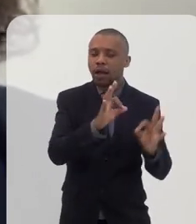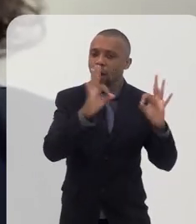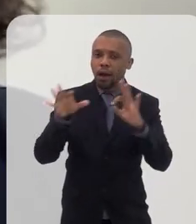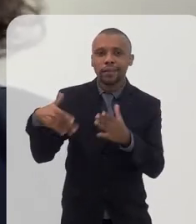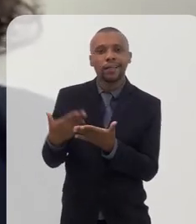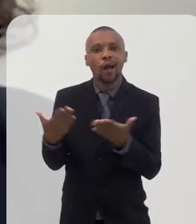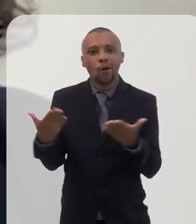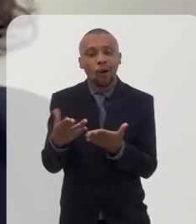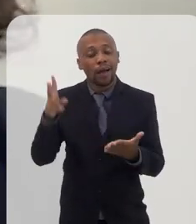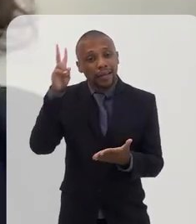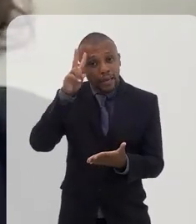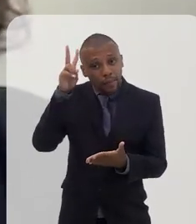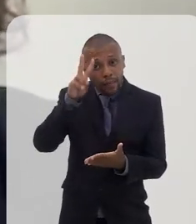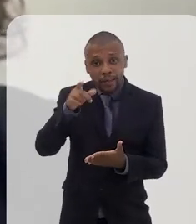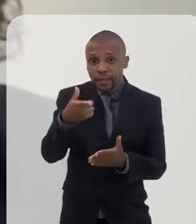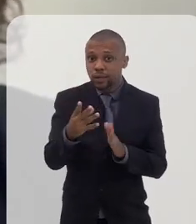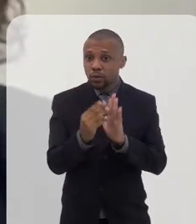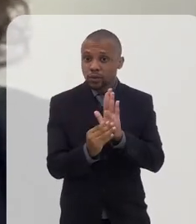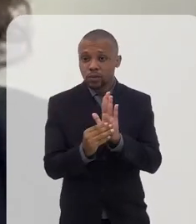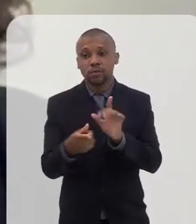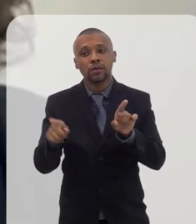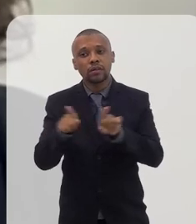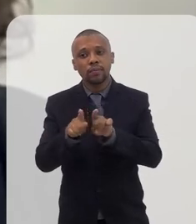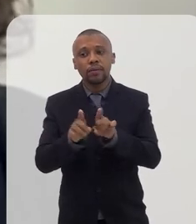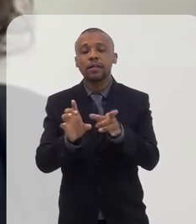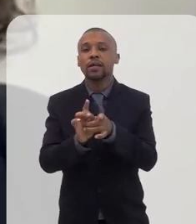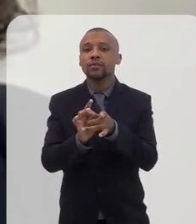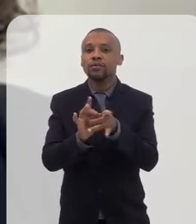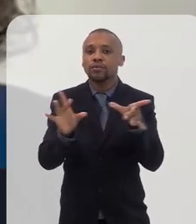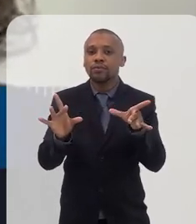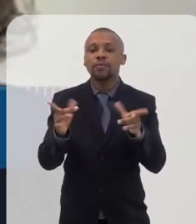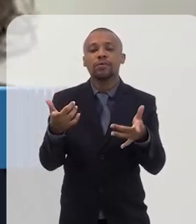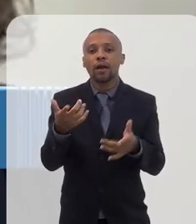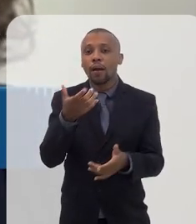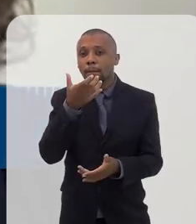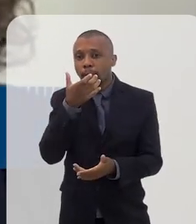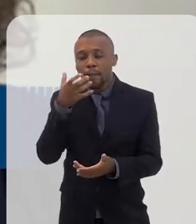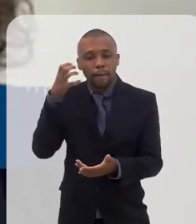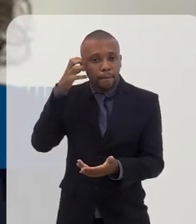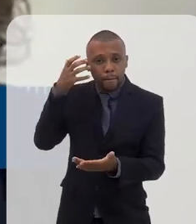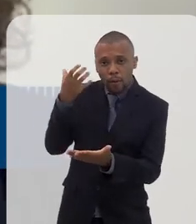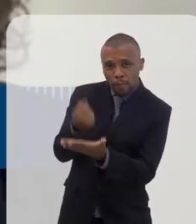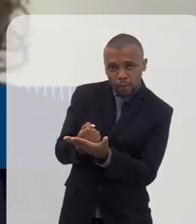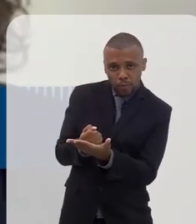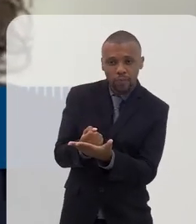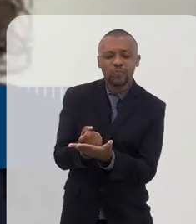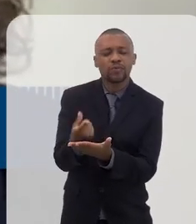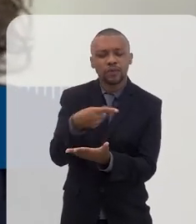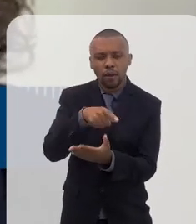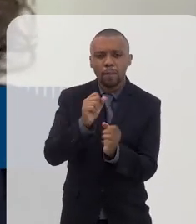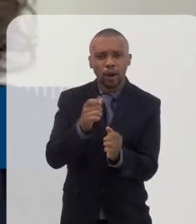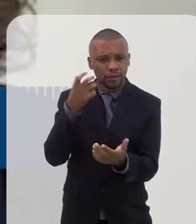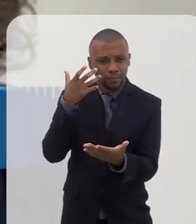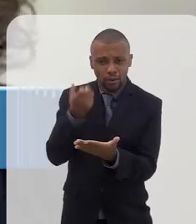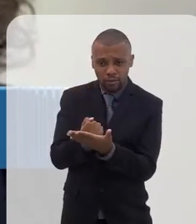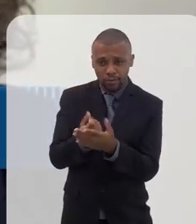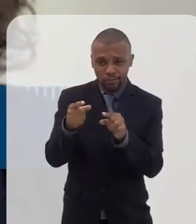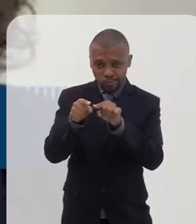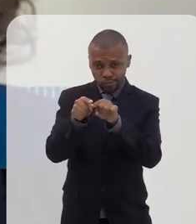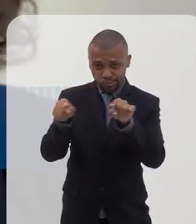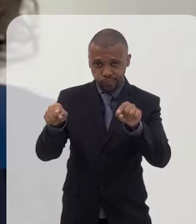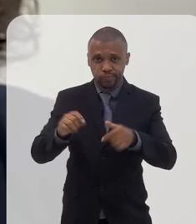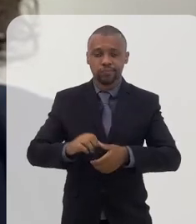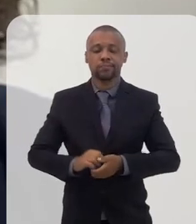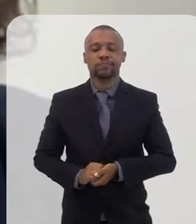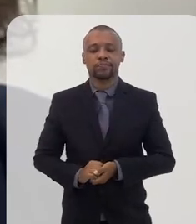que ficou acompanhando a gente até agora, é só lembrar que esse conteúdo também está disponível em formato de áudio. É só vocês buscarem pelo